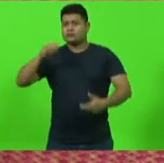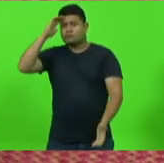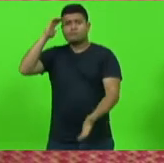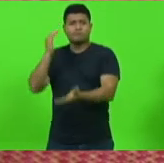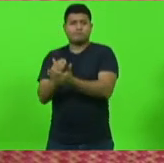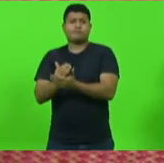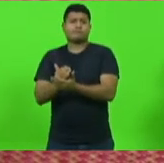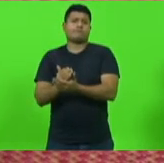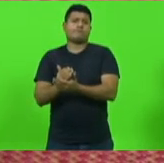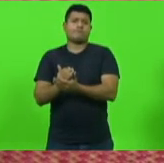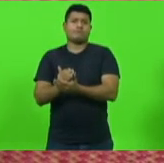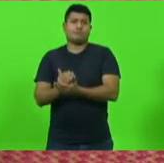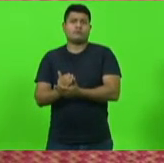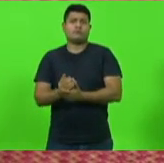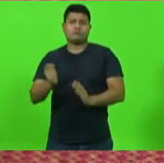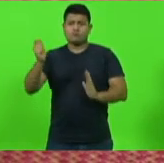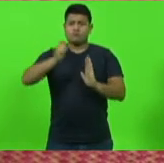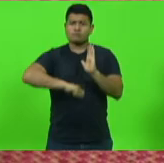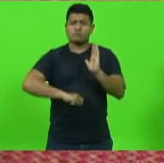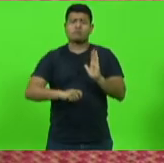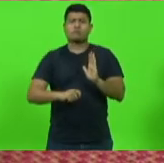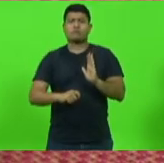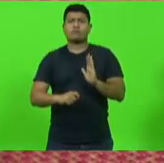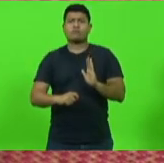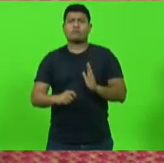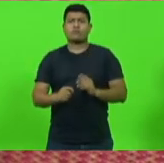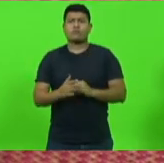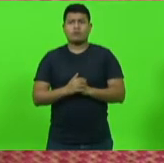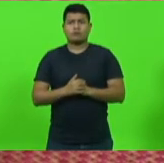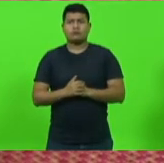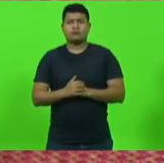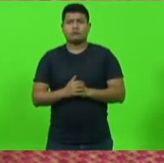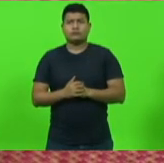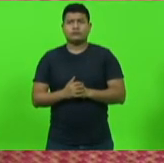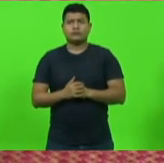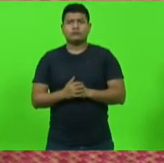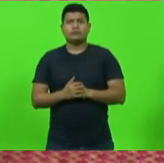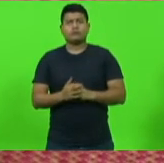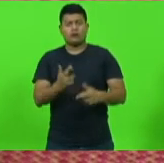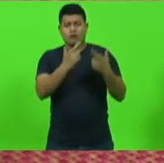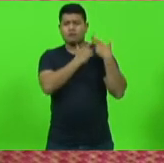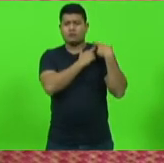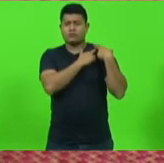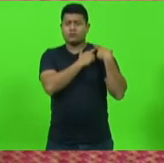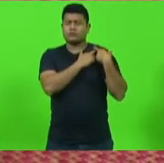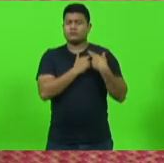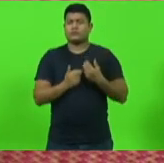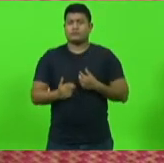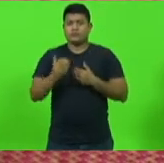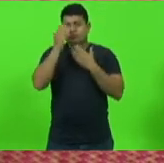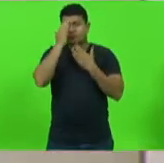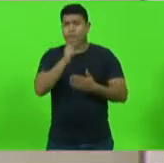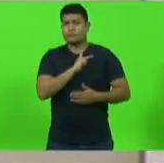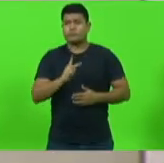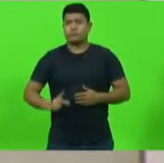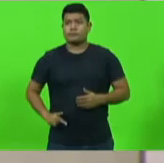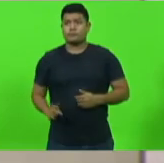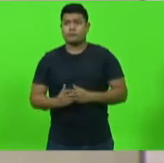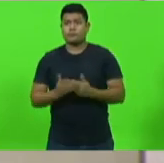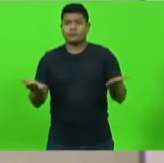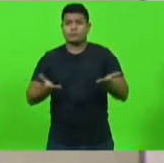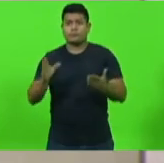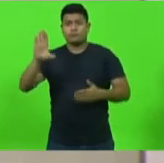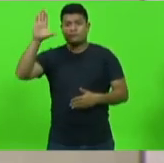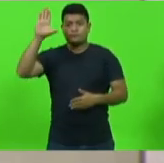Vale a assinatura e vale o fio de bigode, e pelo menos a hombridade. Obrigado, presidente. A palavra é o deputado Bruno